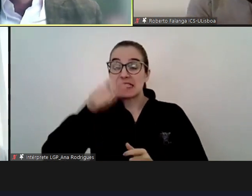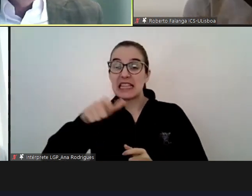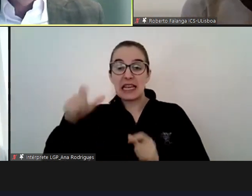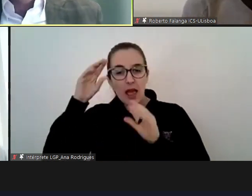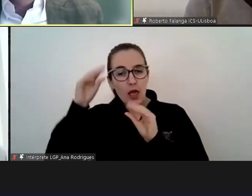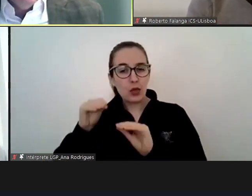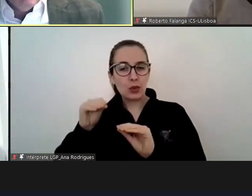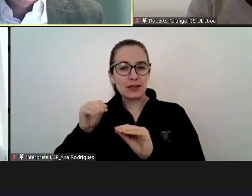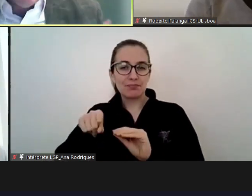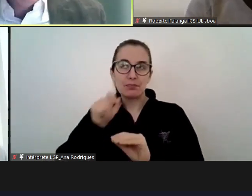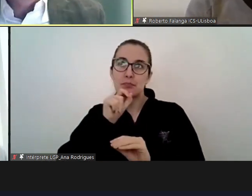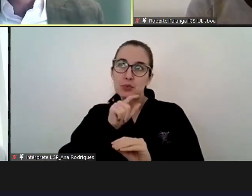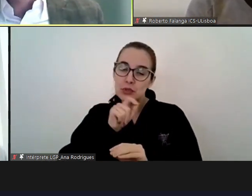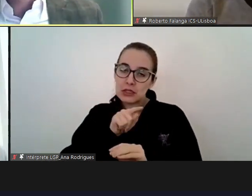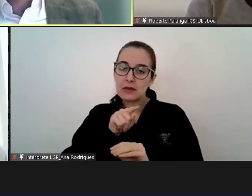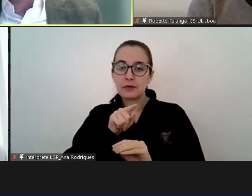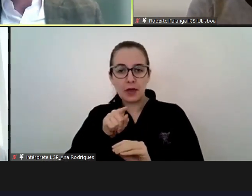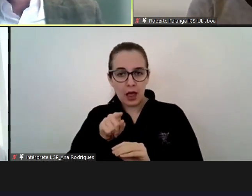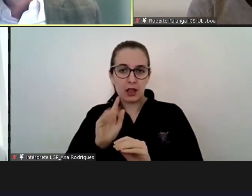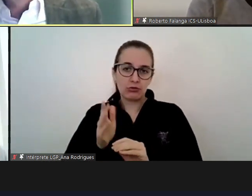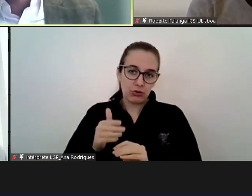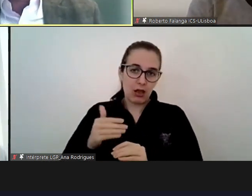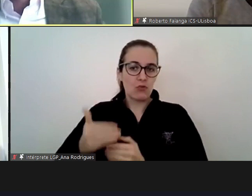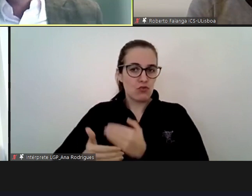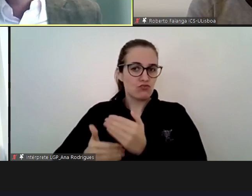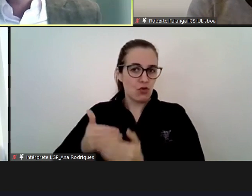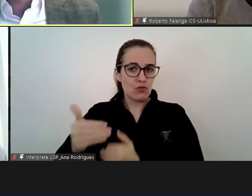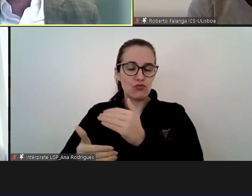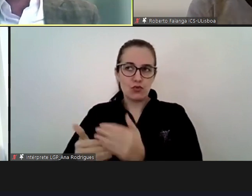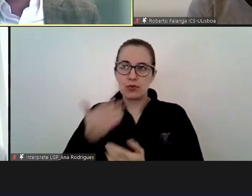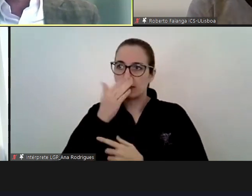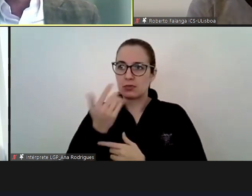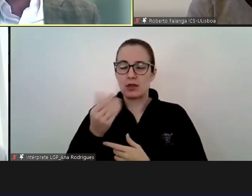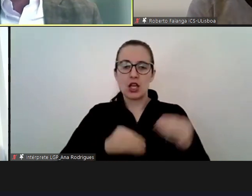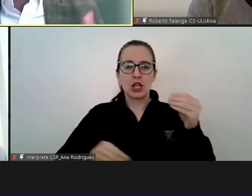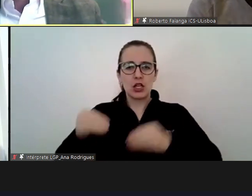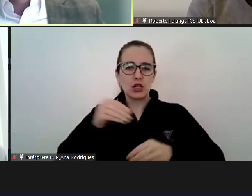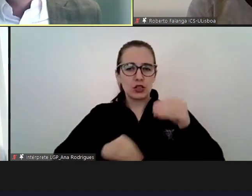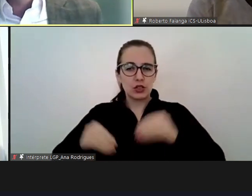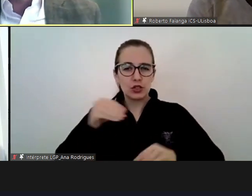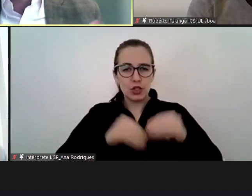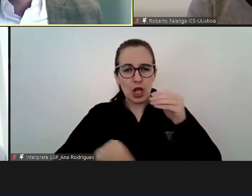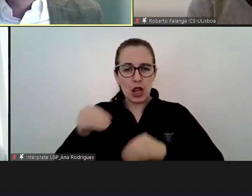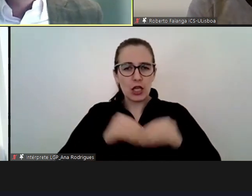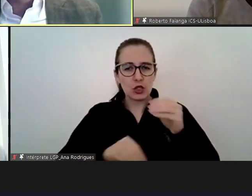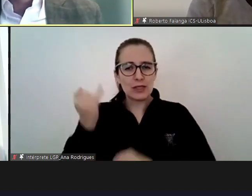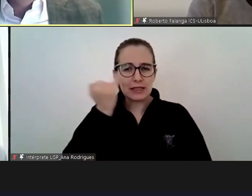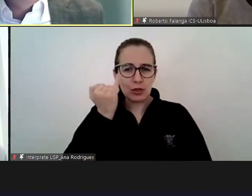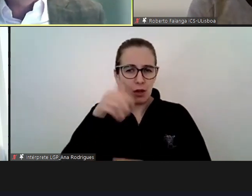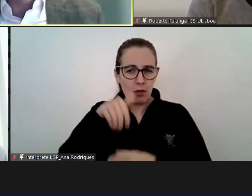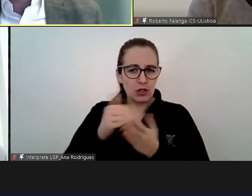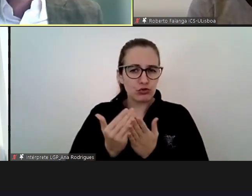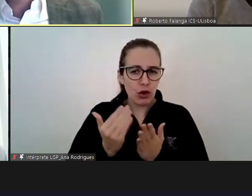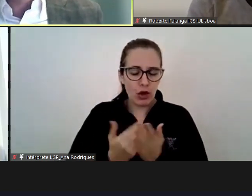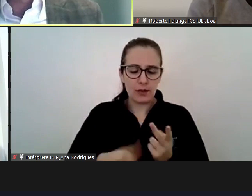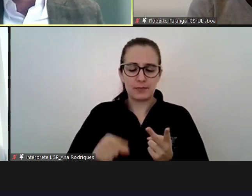Nós podemos ter feito, já podemos ter feito muitas coisas, por exemplo, simulação de eleições nas escolas, e todo um conjunto de